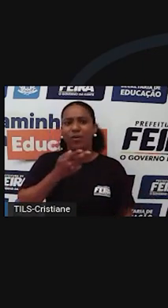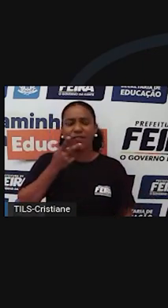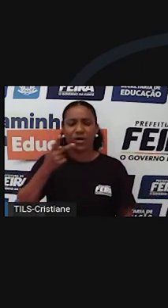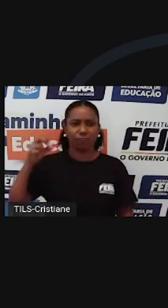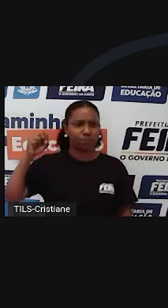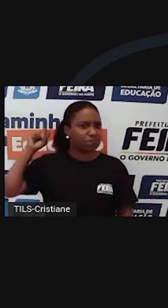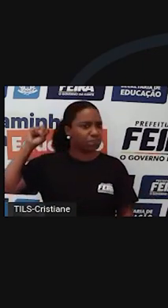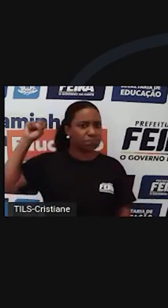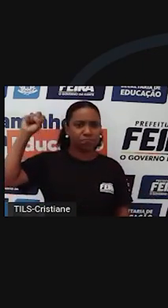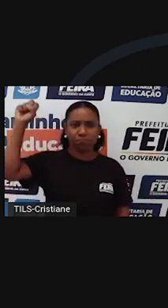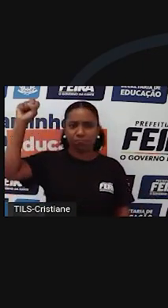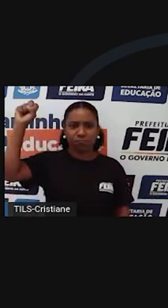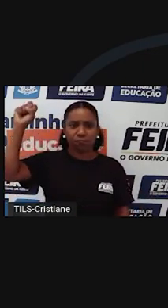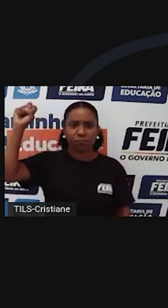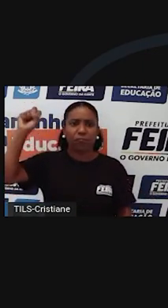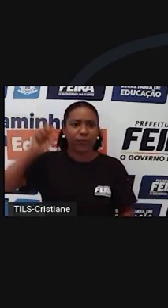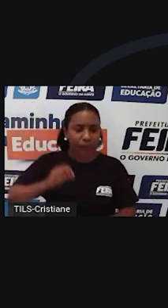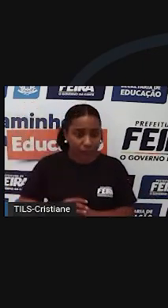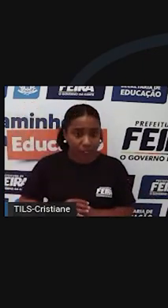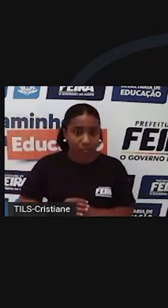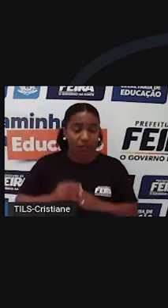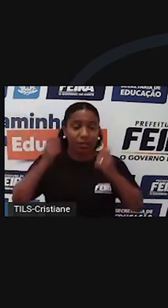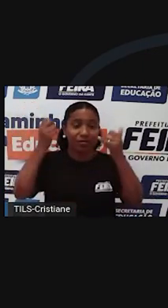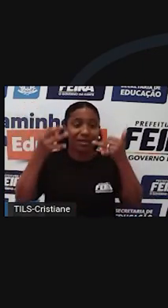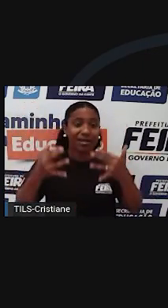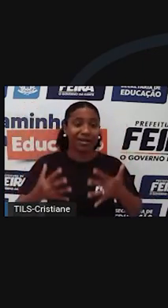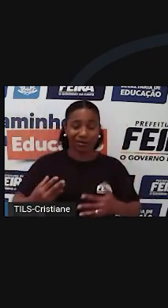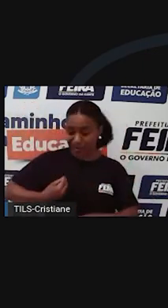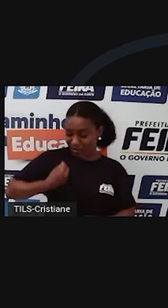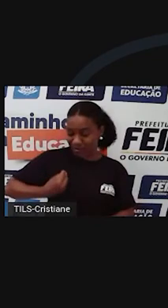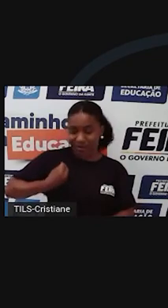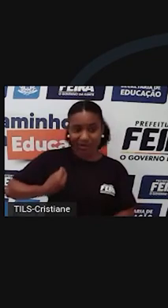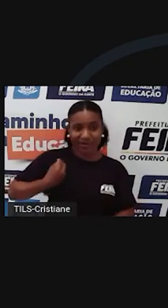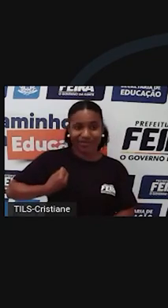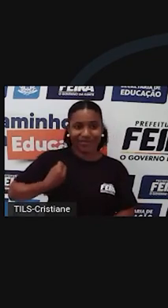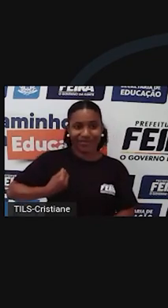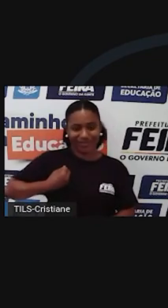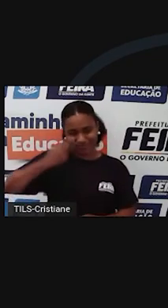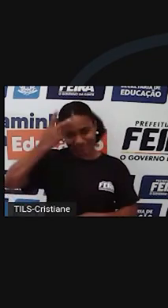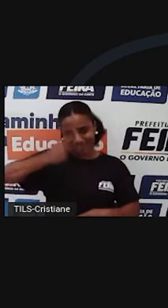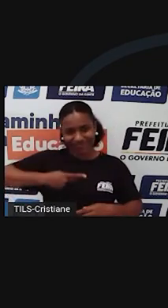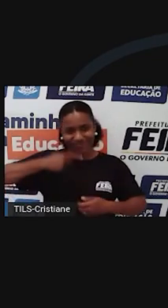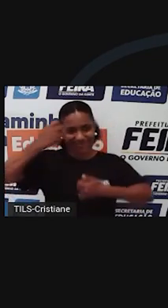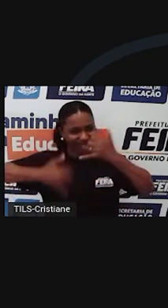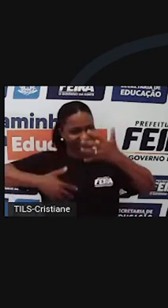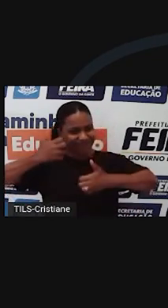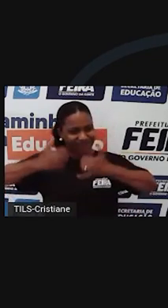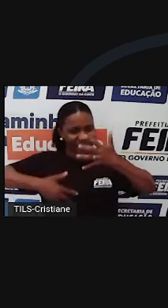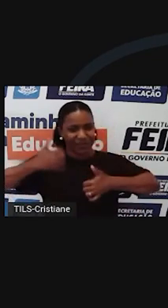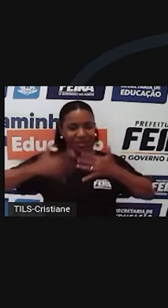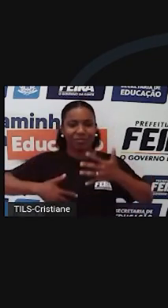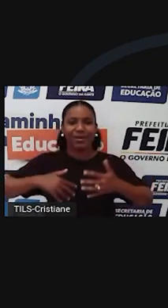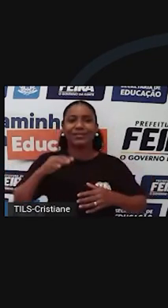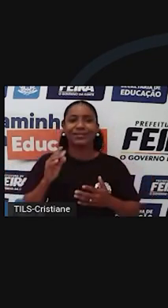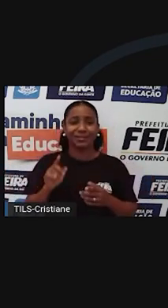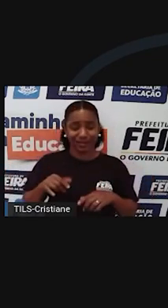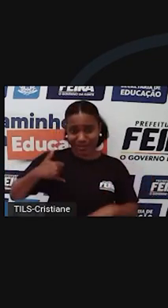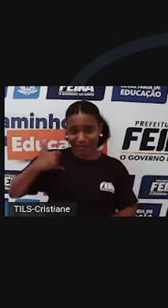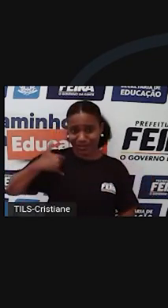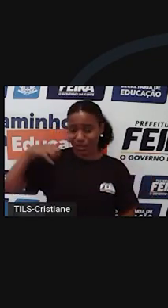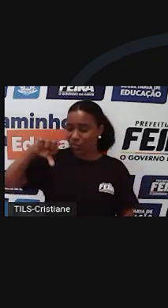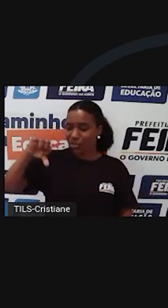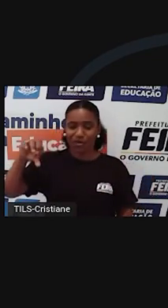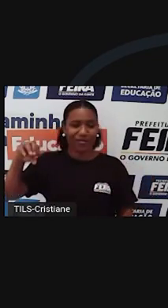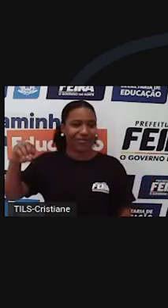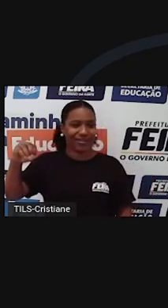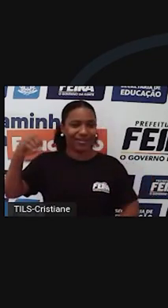entrevista. Ela falava sobre a vida dela, mas falava sobre esperança. Ainda aos 90 anos, ela